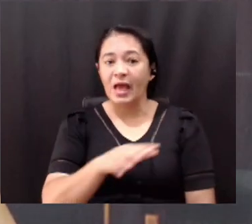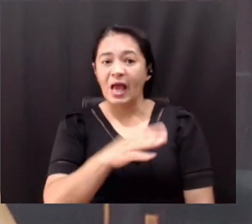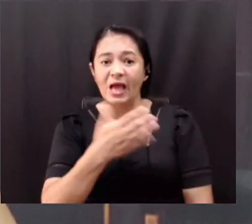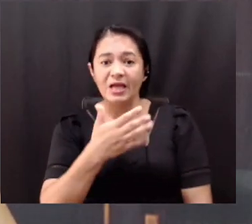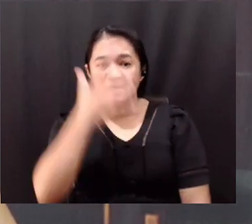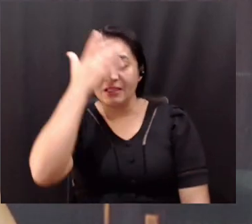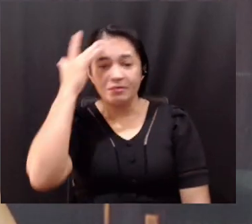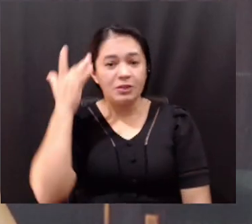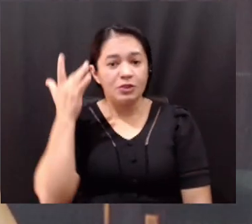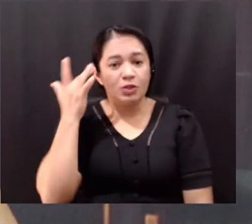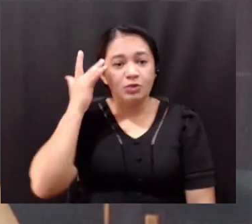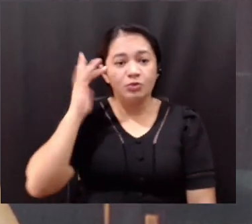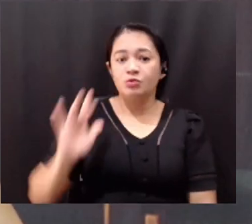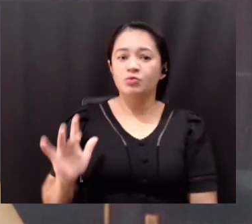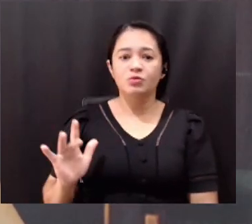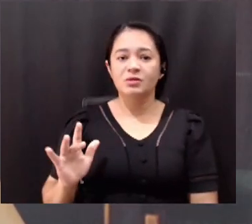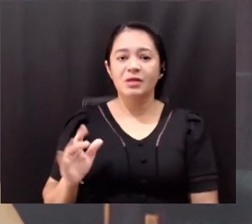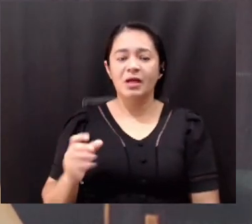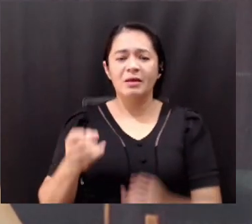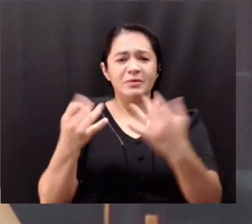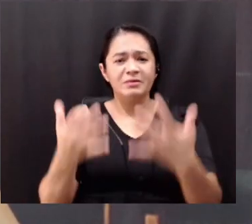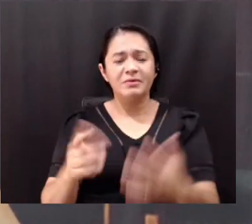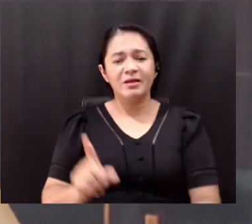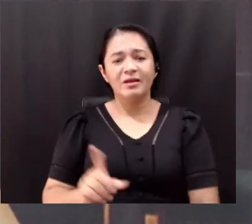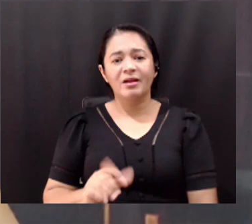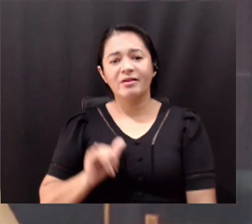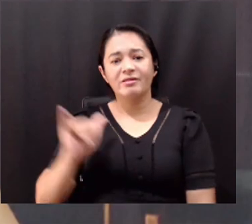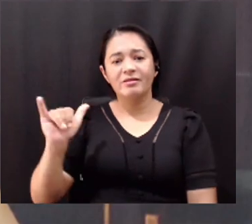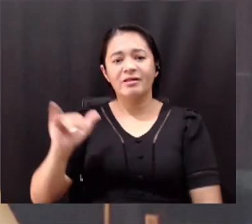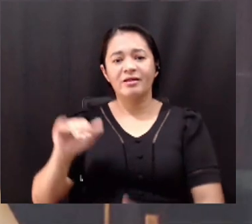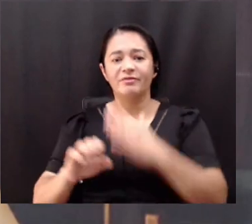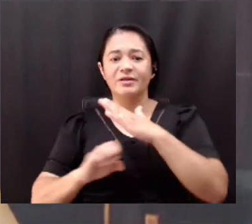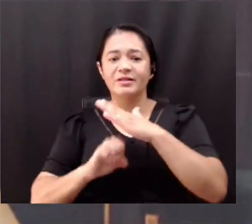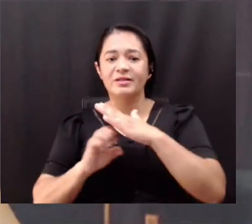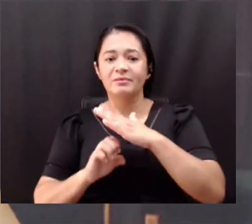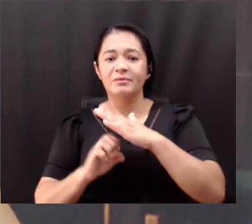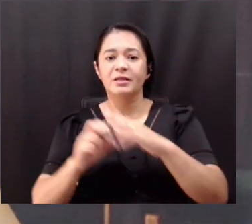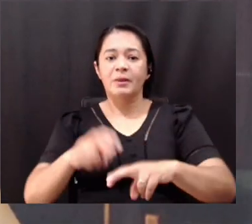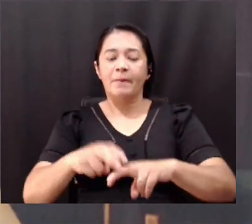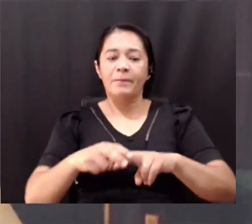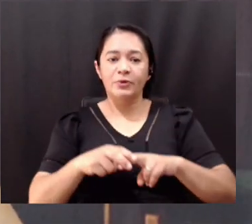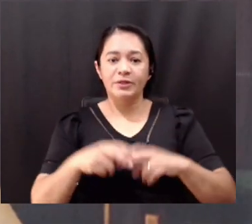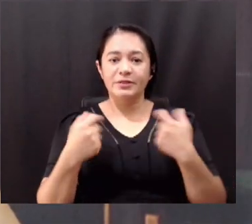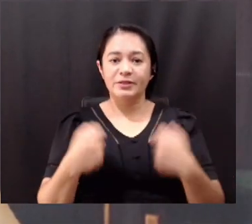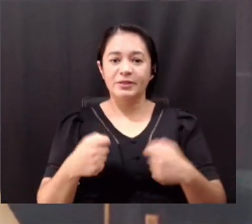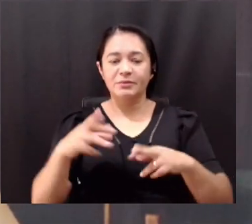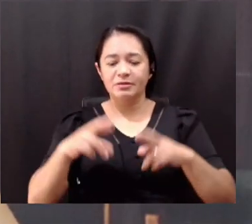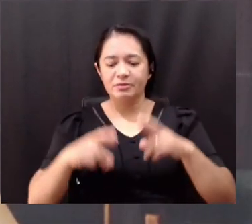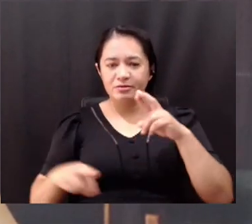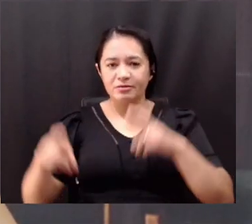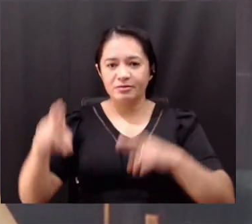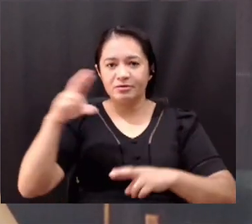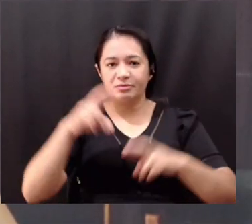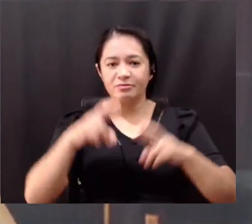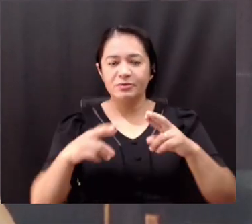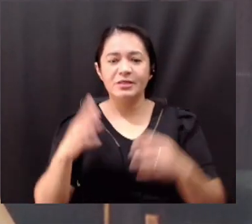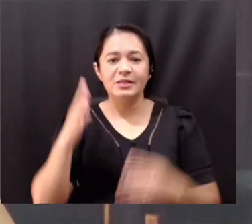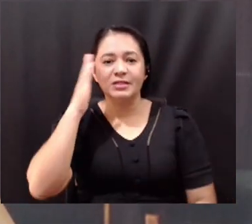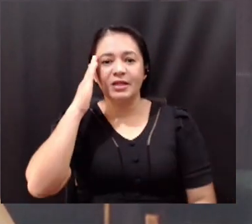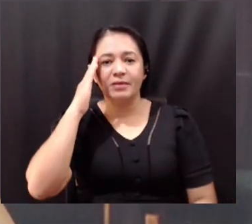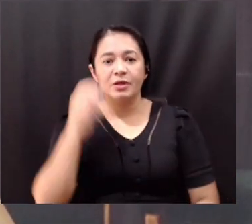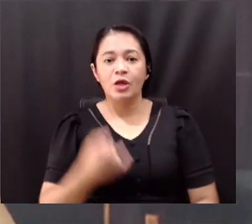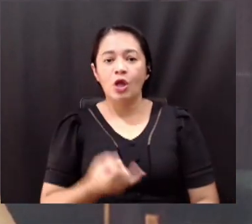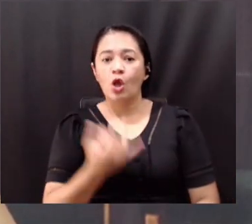conseguir levar isso para a empresa. É por isso que, monitorando esse ambiente de trabalho, entendendo o quanto aquela pessoa está trabalhando, o quanto